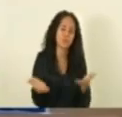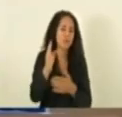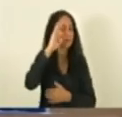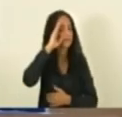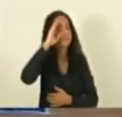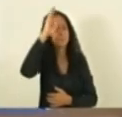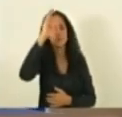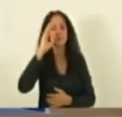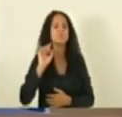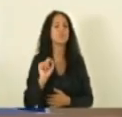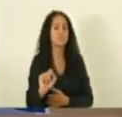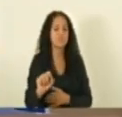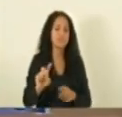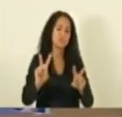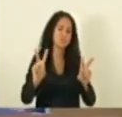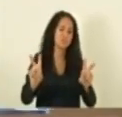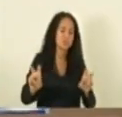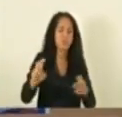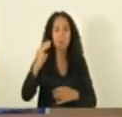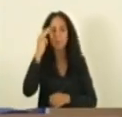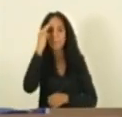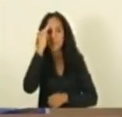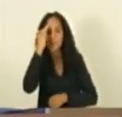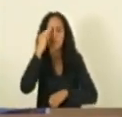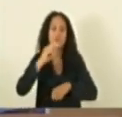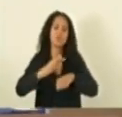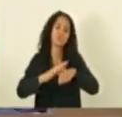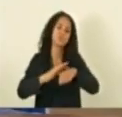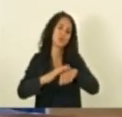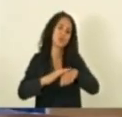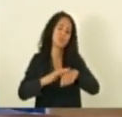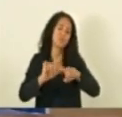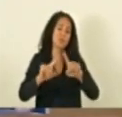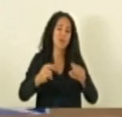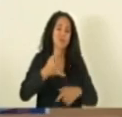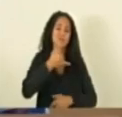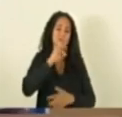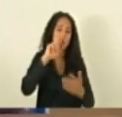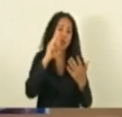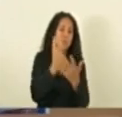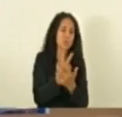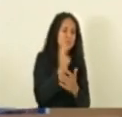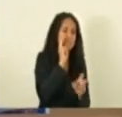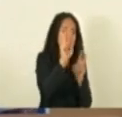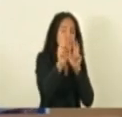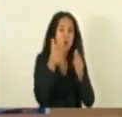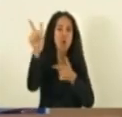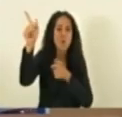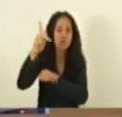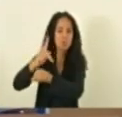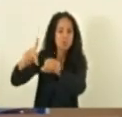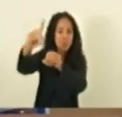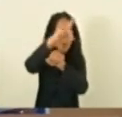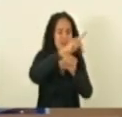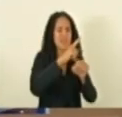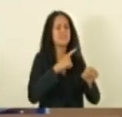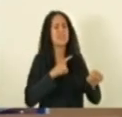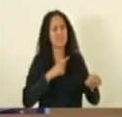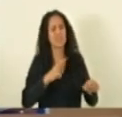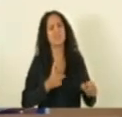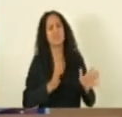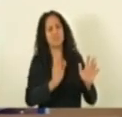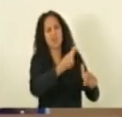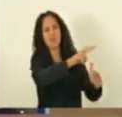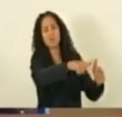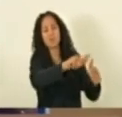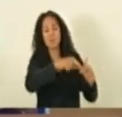nessa questão das doenças mentais, que infelizmente a gente já vê isso acontecendo em outros países, mas para a